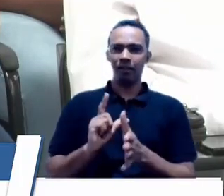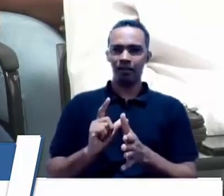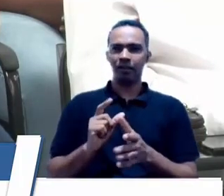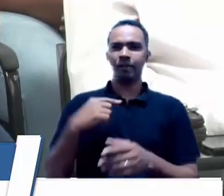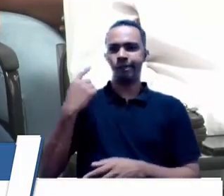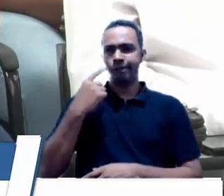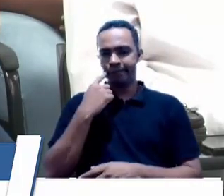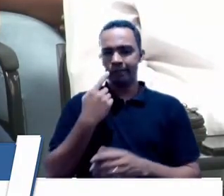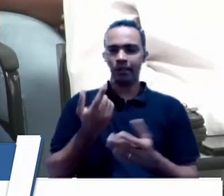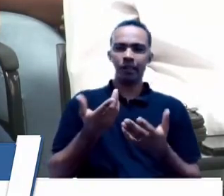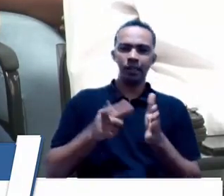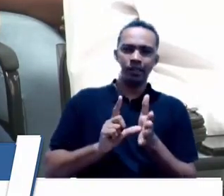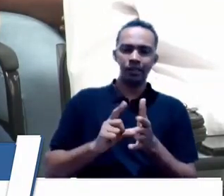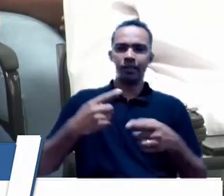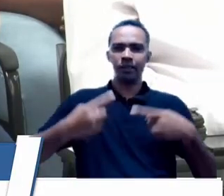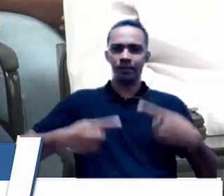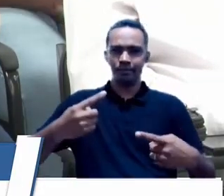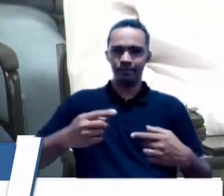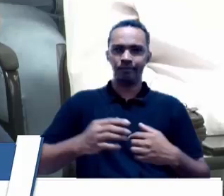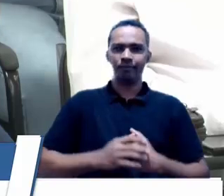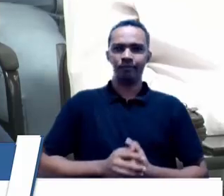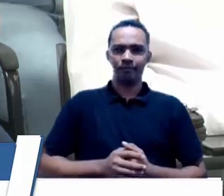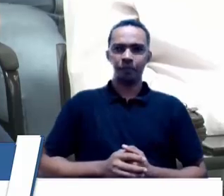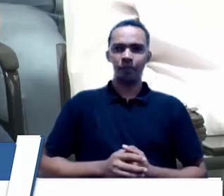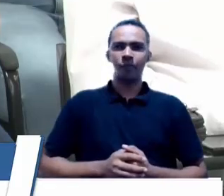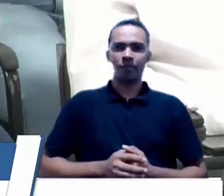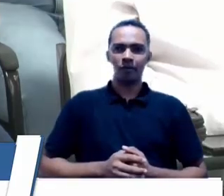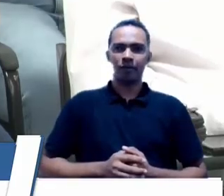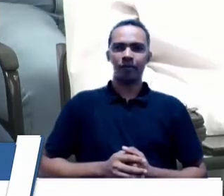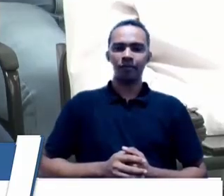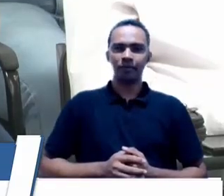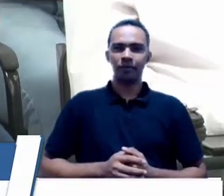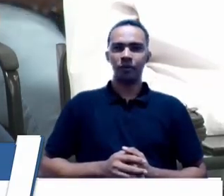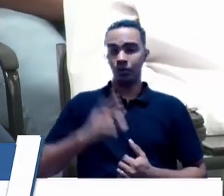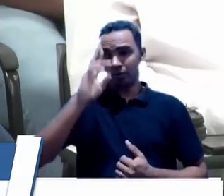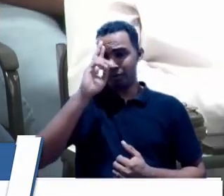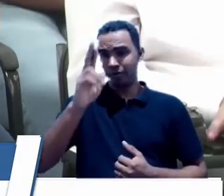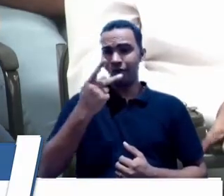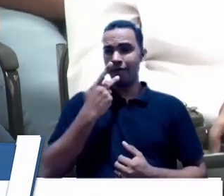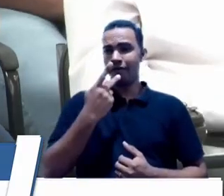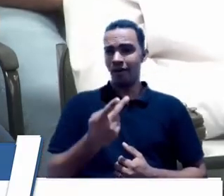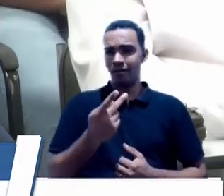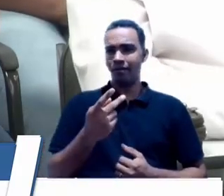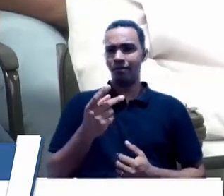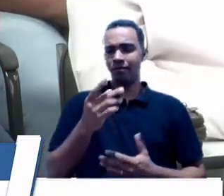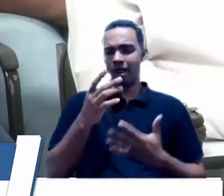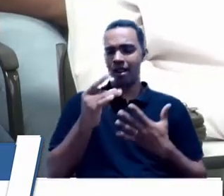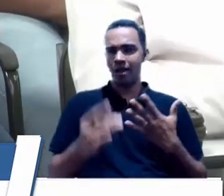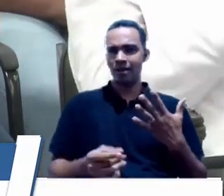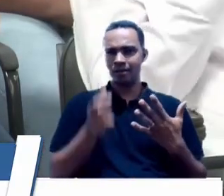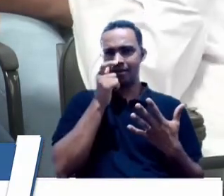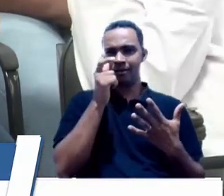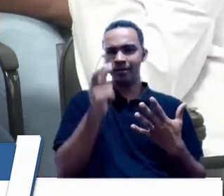política. E o senhor disse uma coisa muito, muito interessante aí.